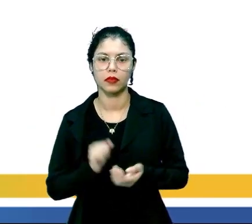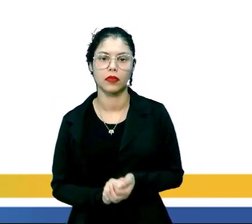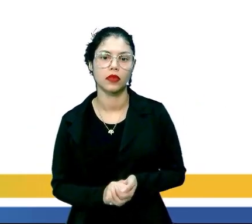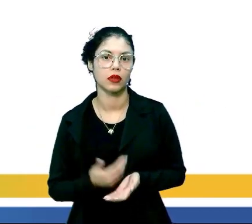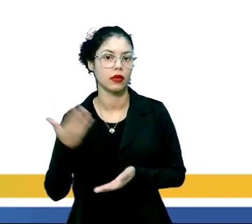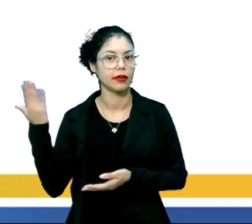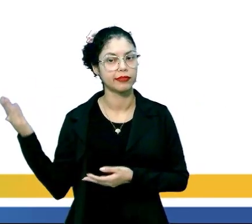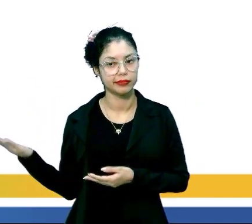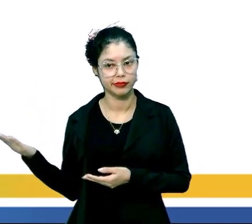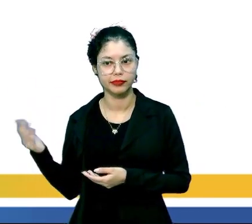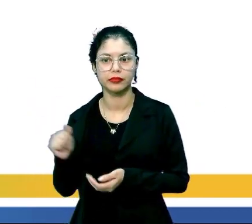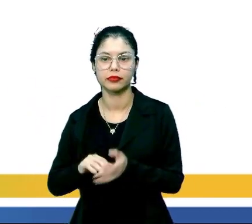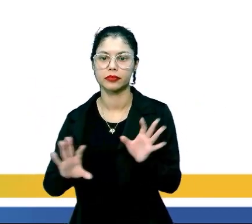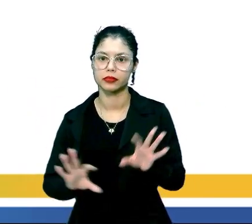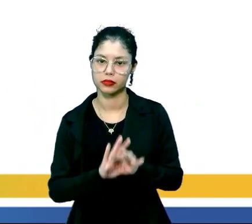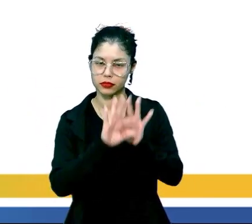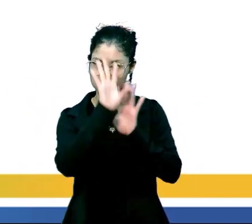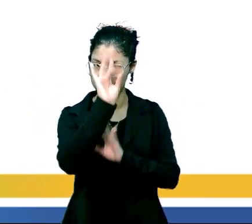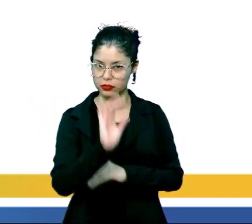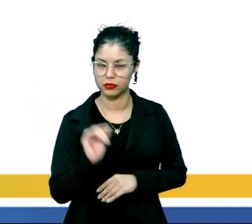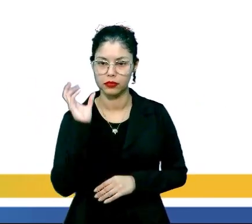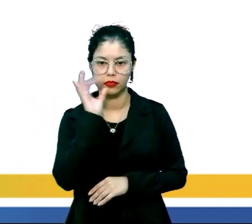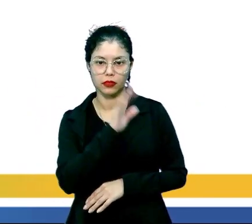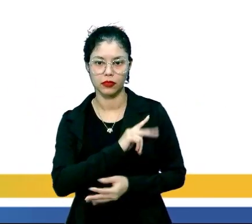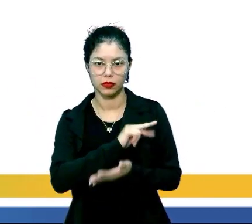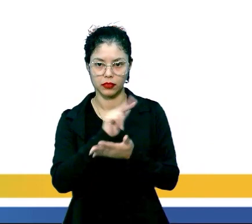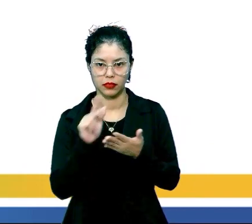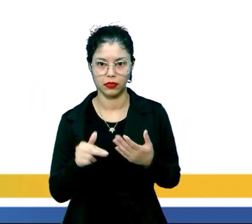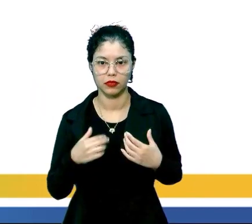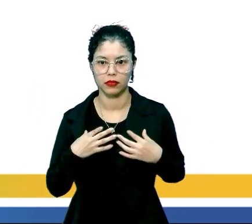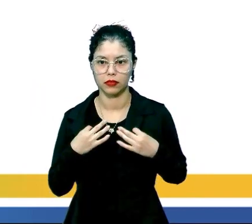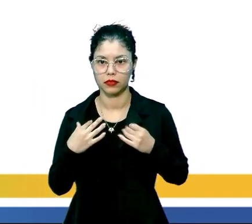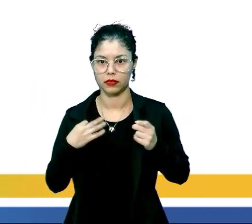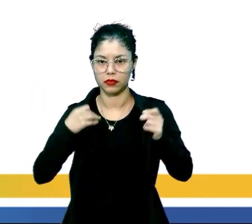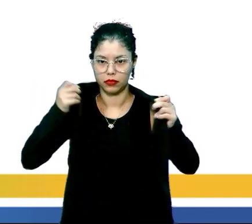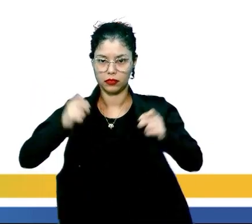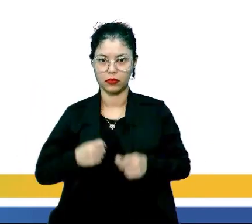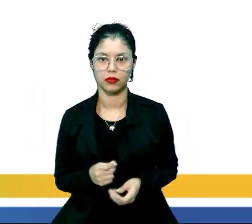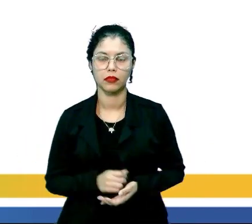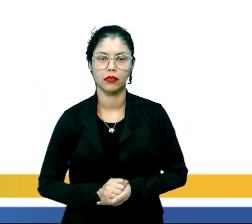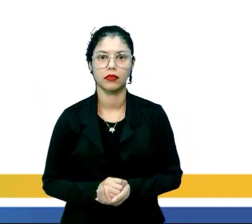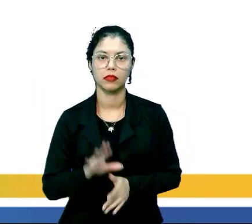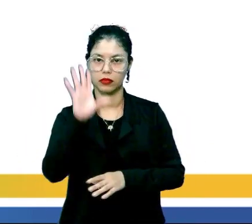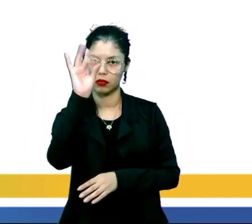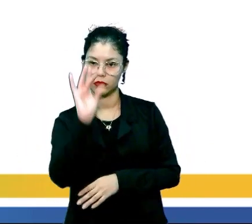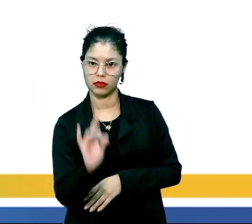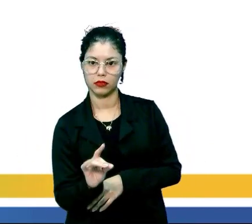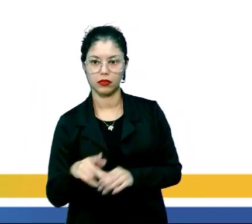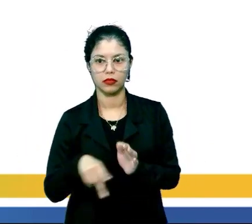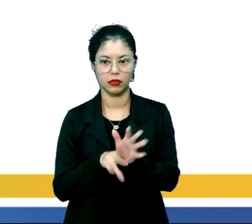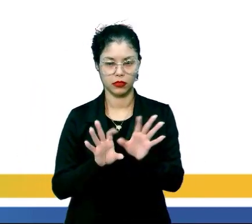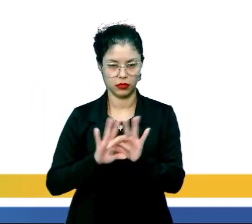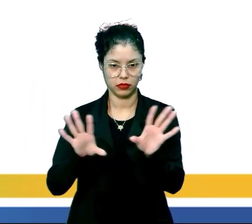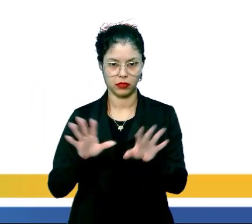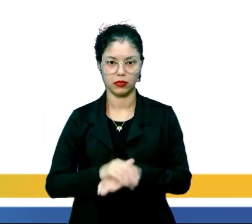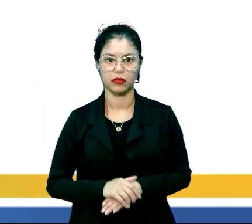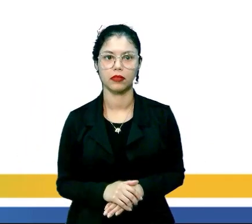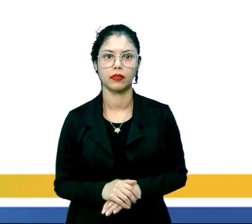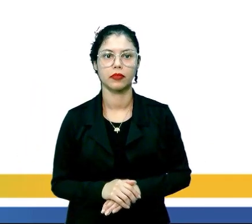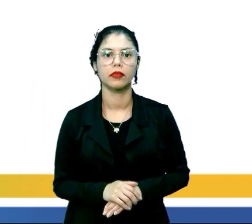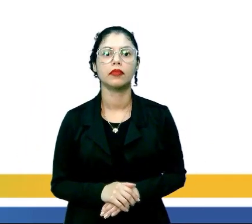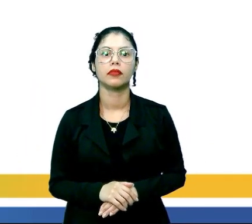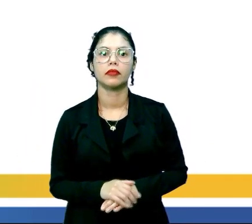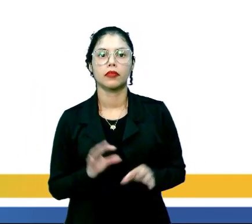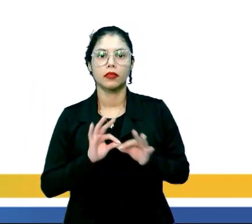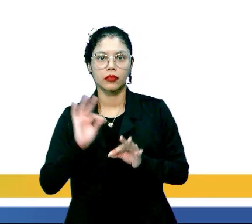deu para você aí as relações de calor, as variações de entalpia, a quantidade de calor que esses combustíveis liberam. Vamos